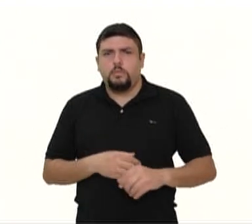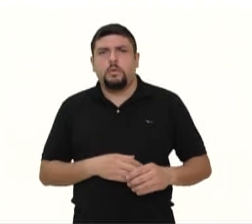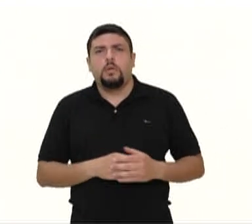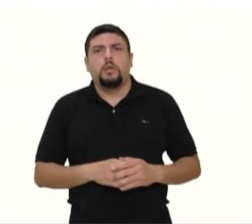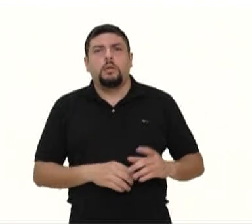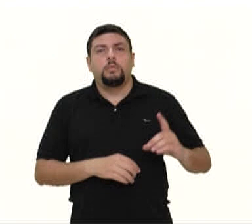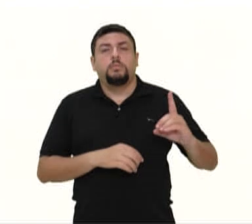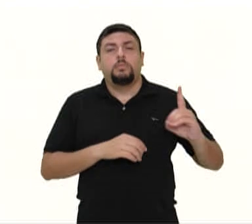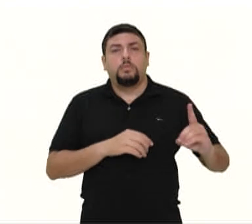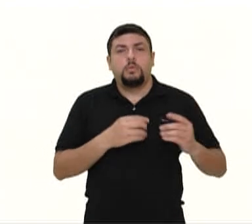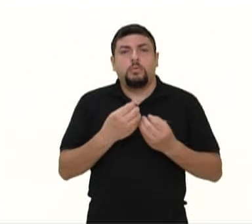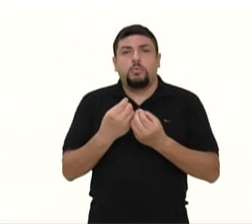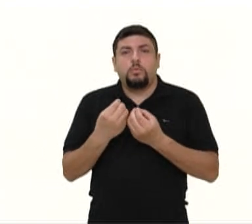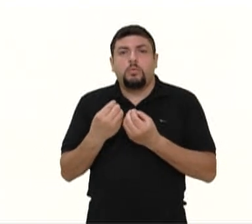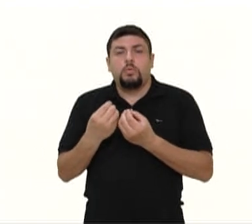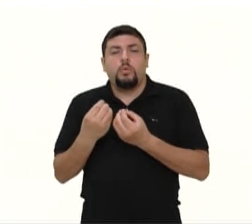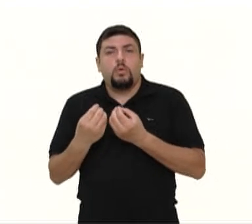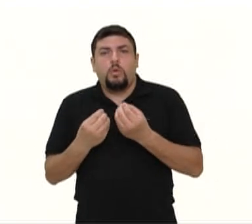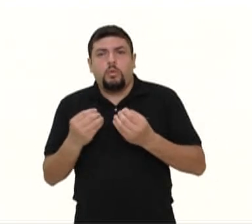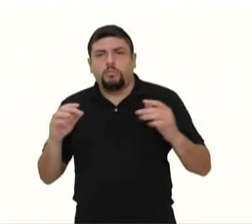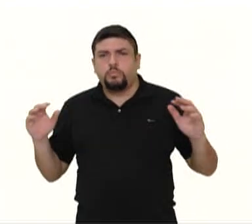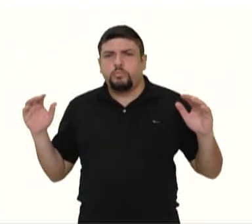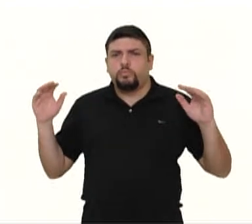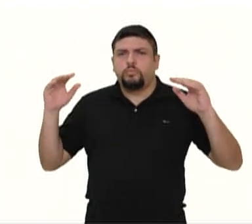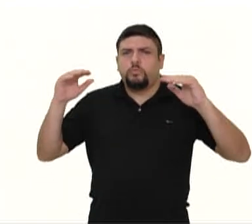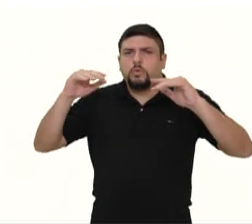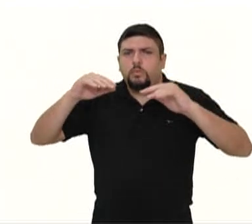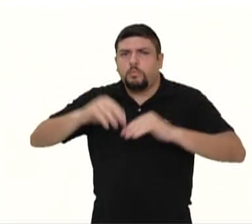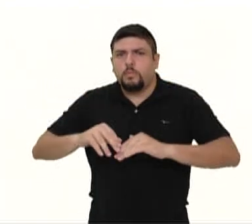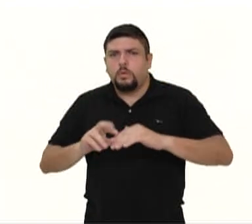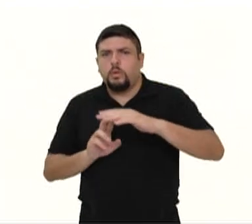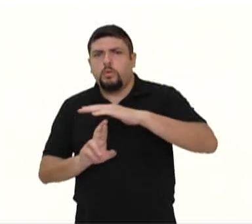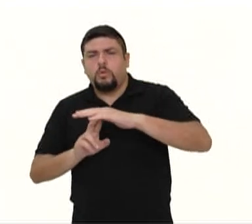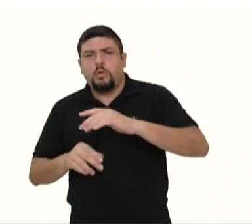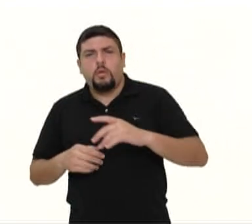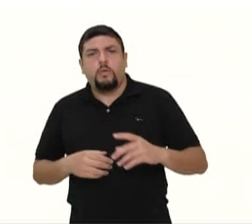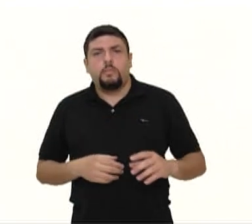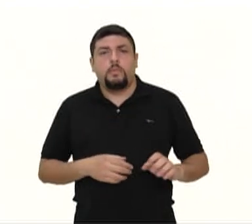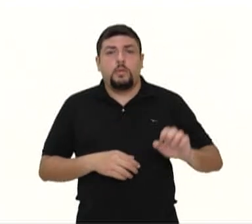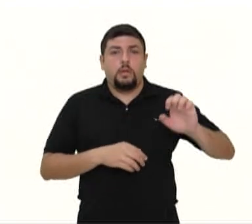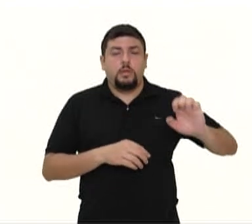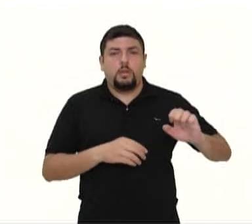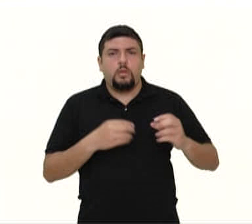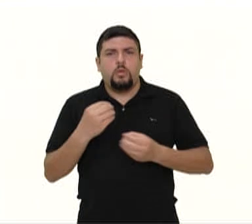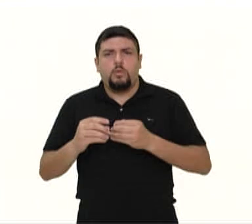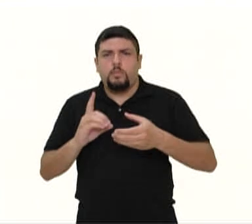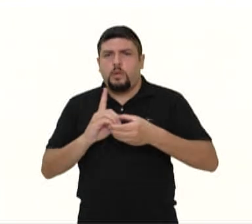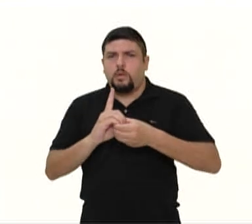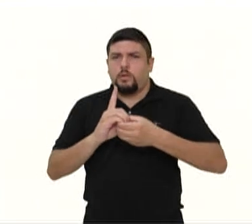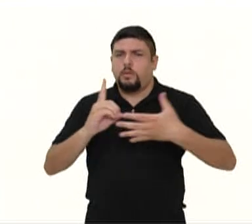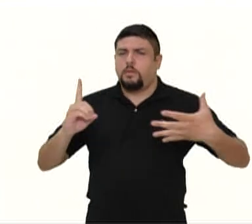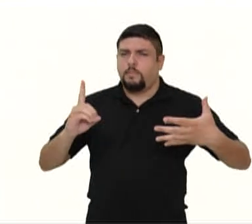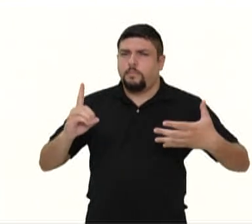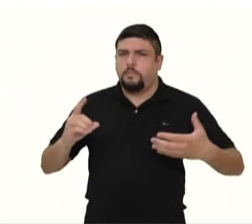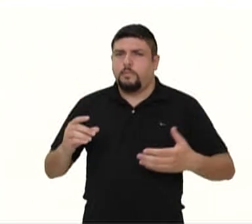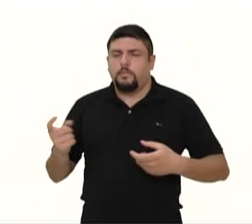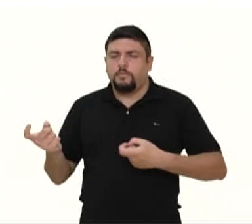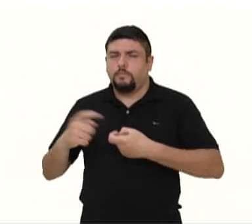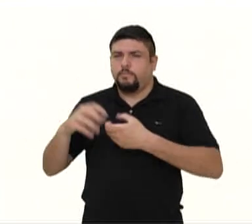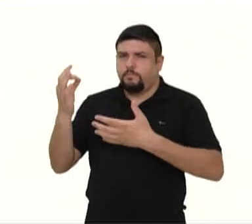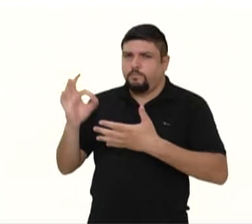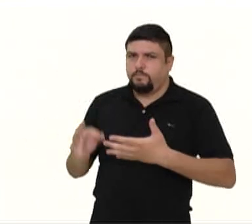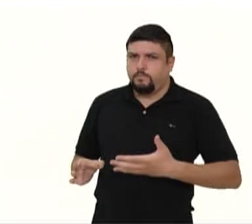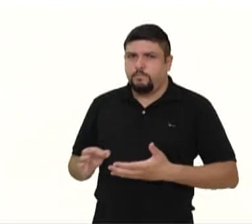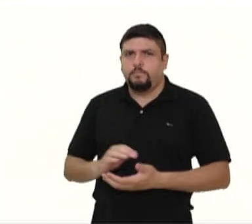modernização rodoviária. E letra E, perspectiva democrática e eficácia dos transportes. Já voltamos com a correção.